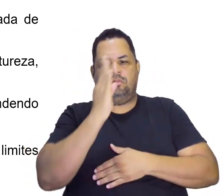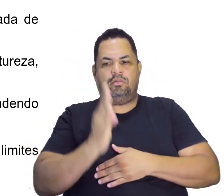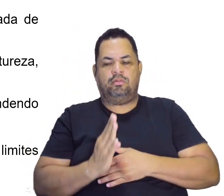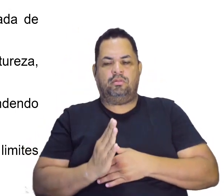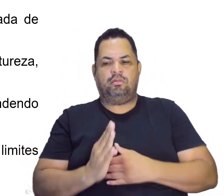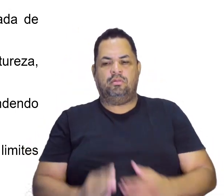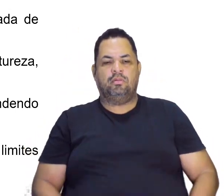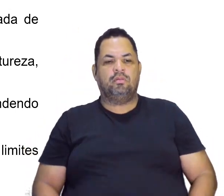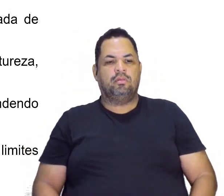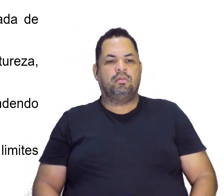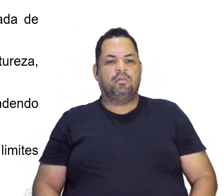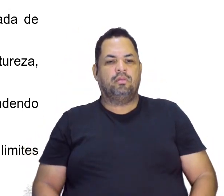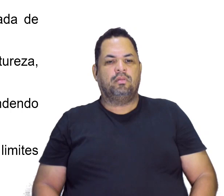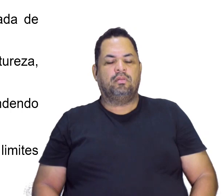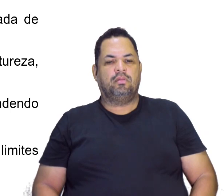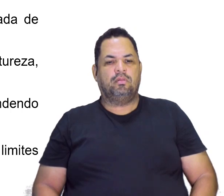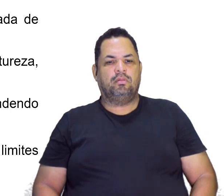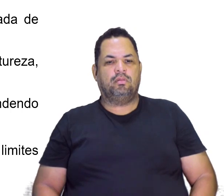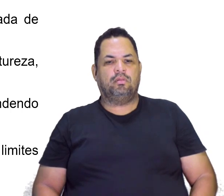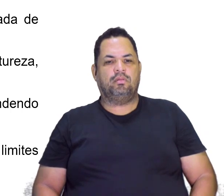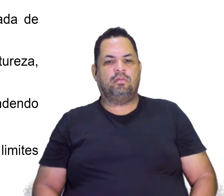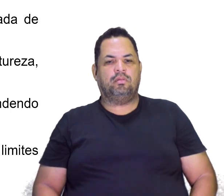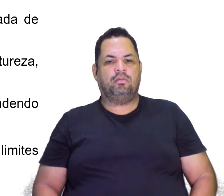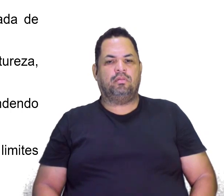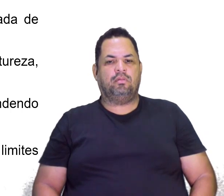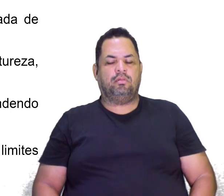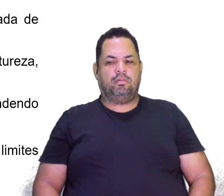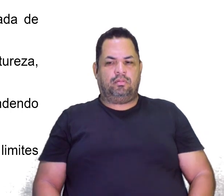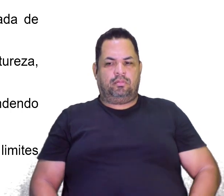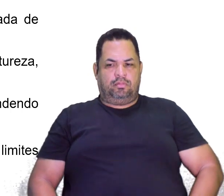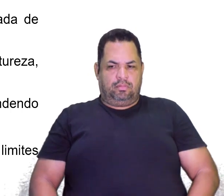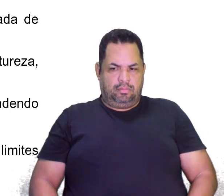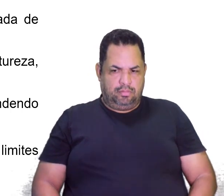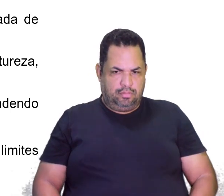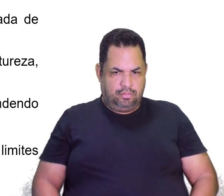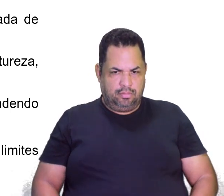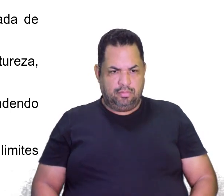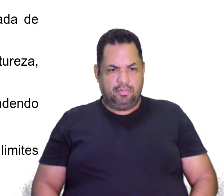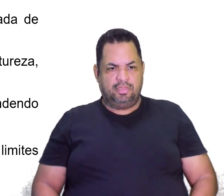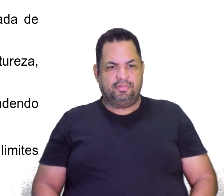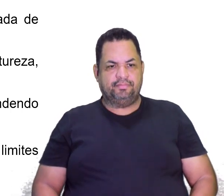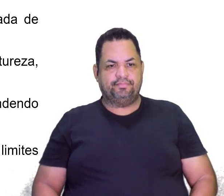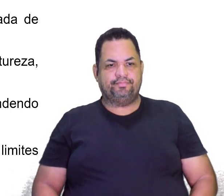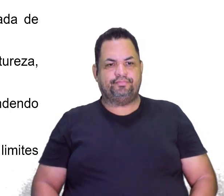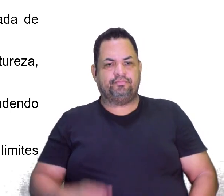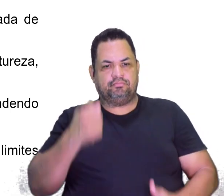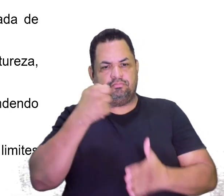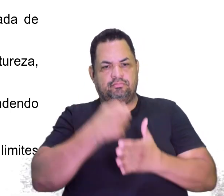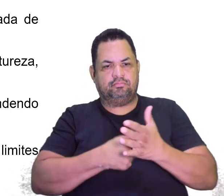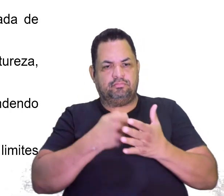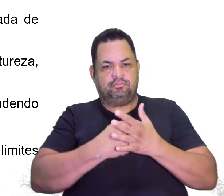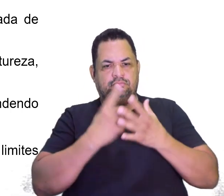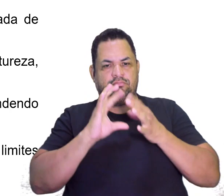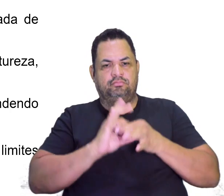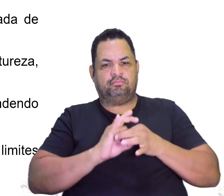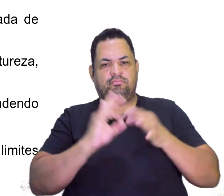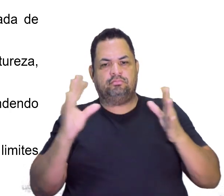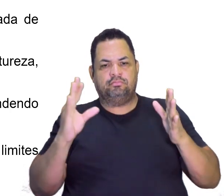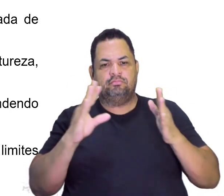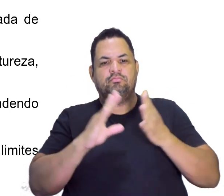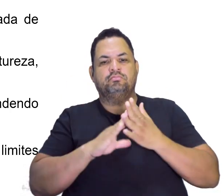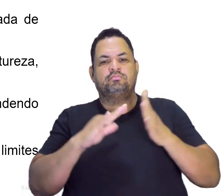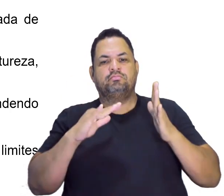originalidade dos temas, a originalidade e os temas nacionais. B. Defenderam a